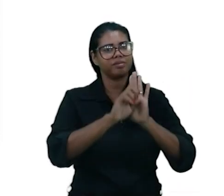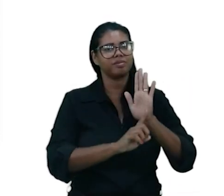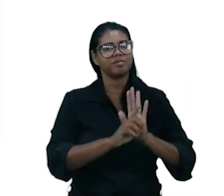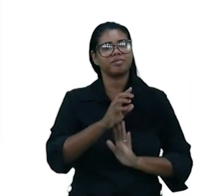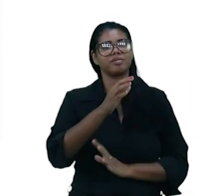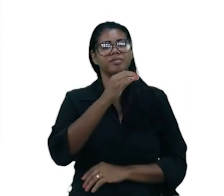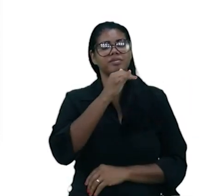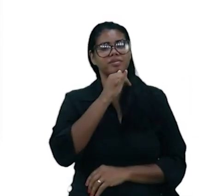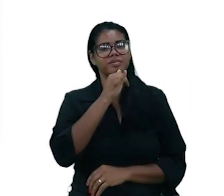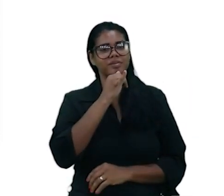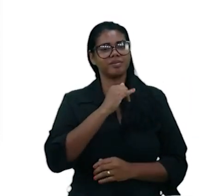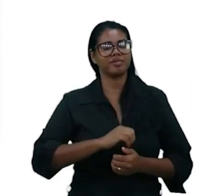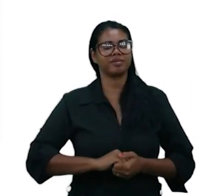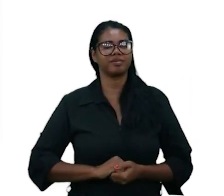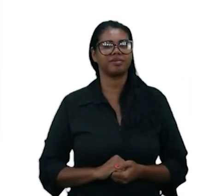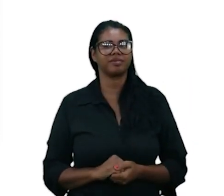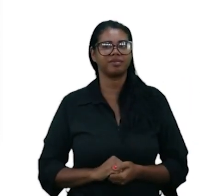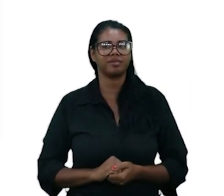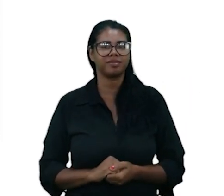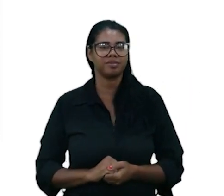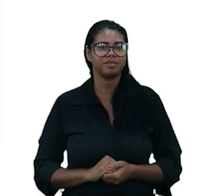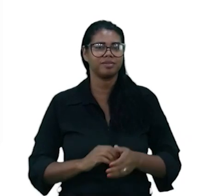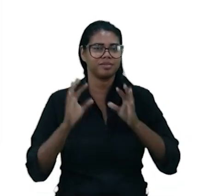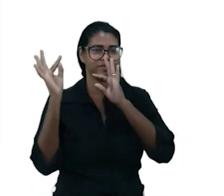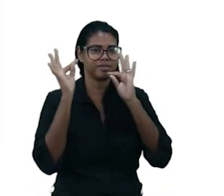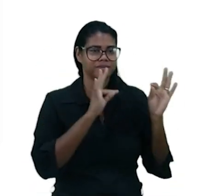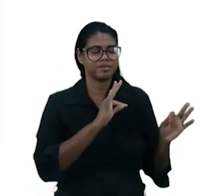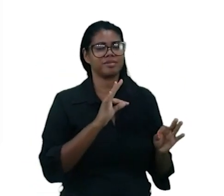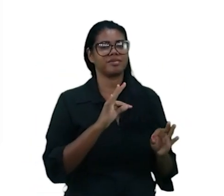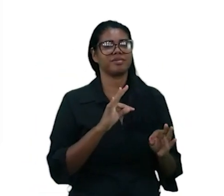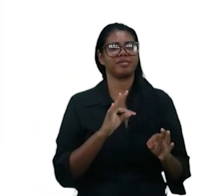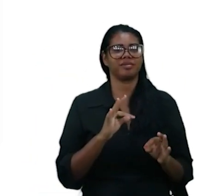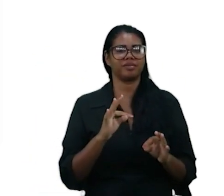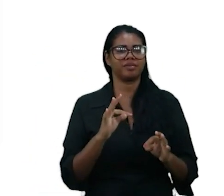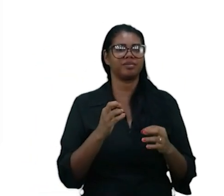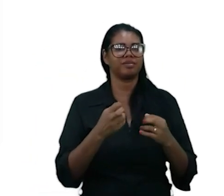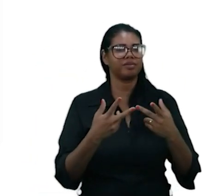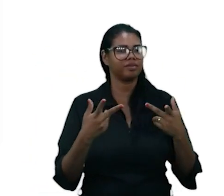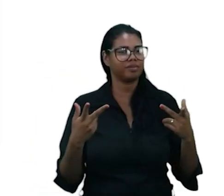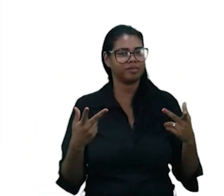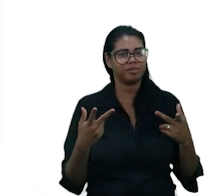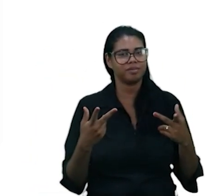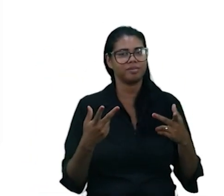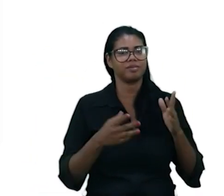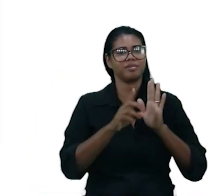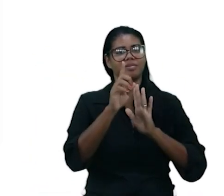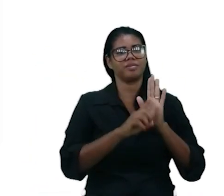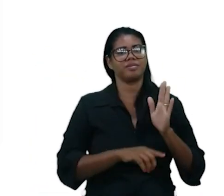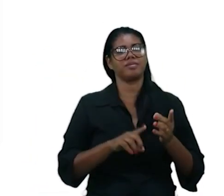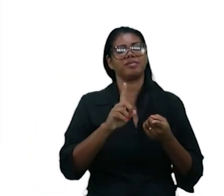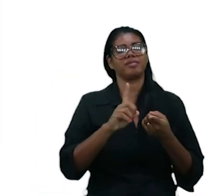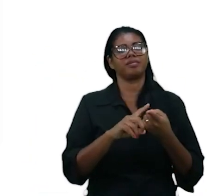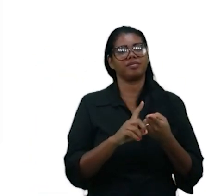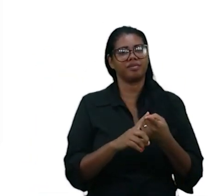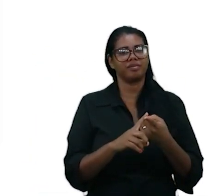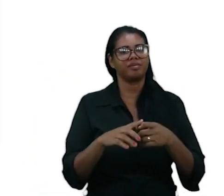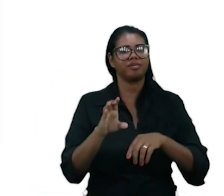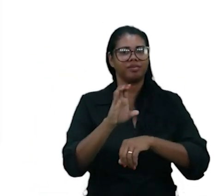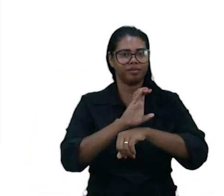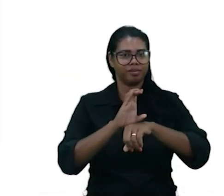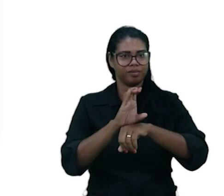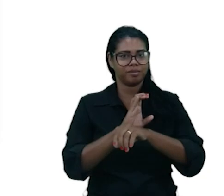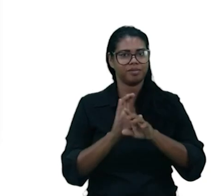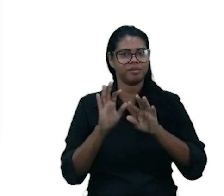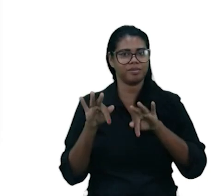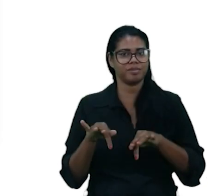dentro de direito, temos aí em tela um exemplo, a gente tem outros tipos de direito. Direito imobiliário, direito civil, direito